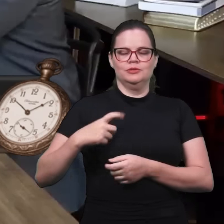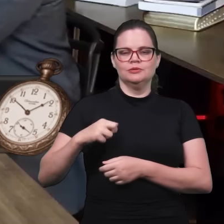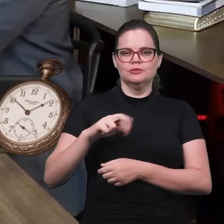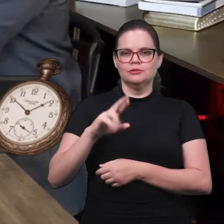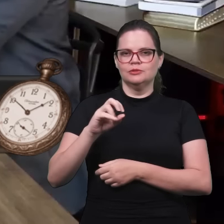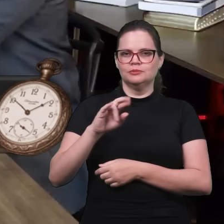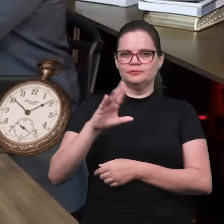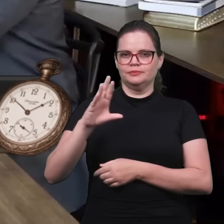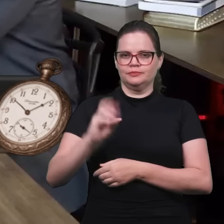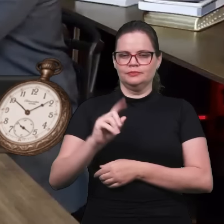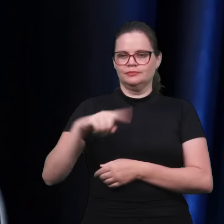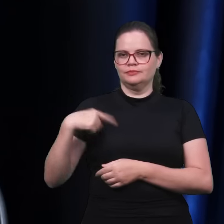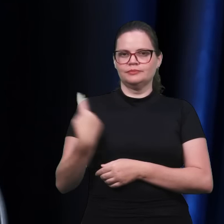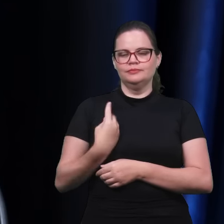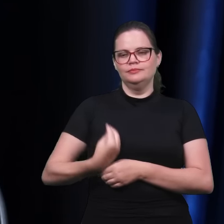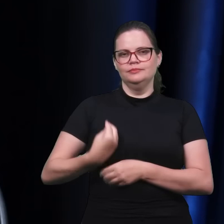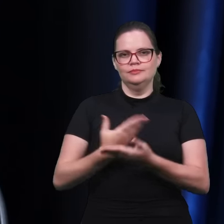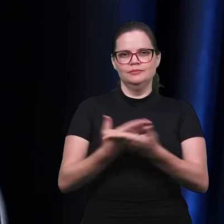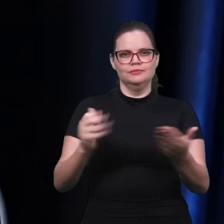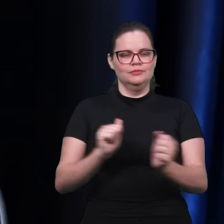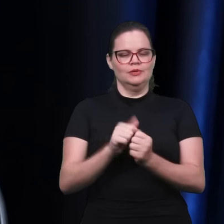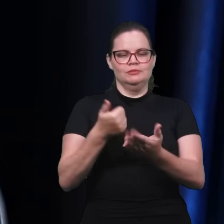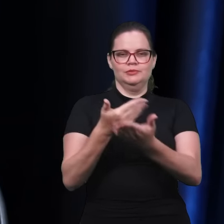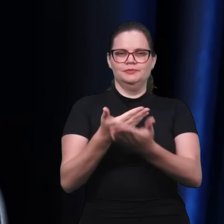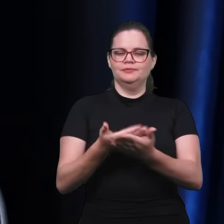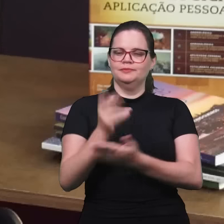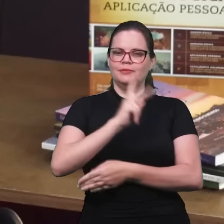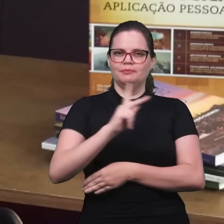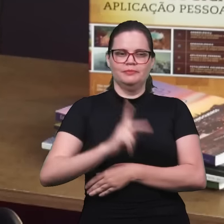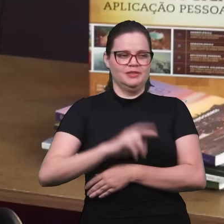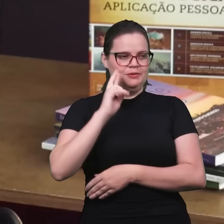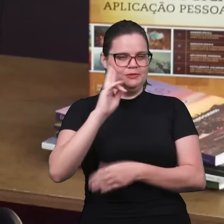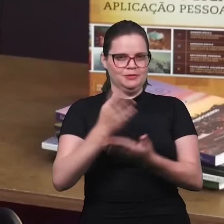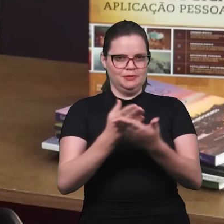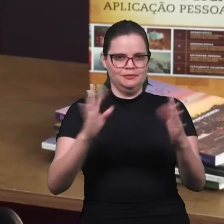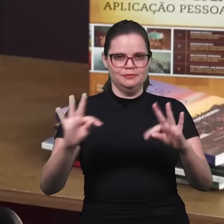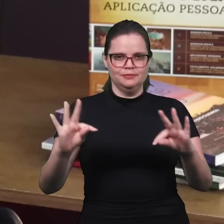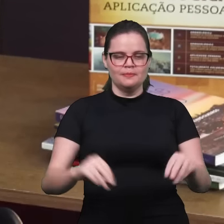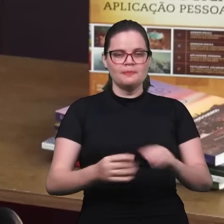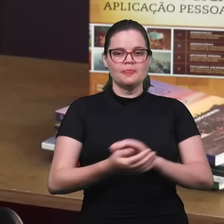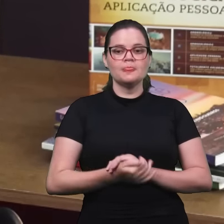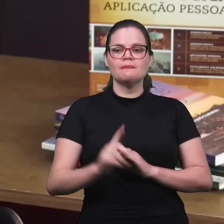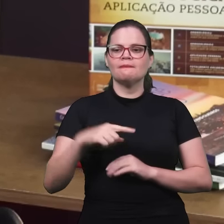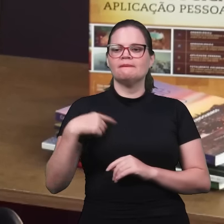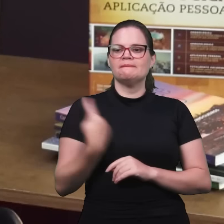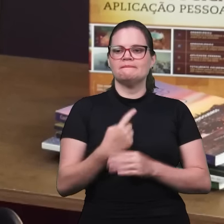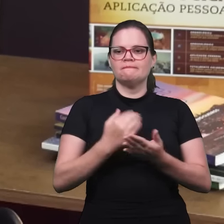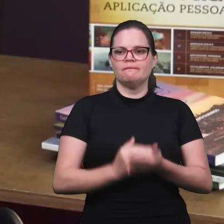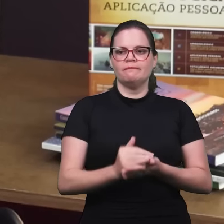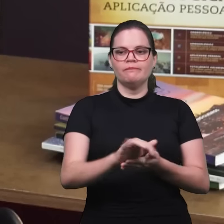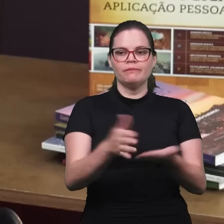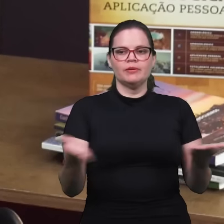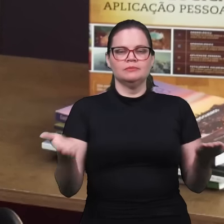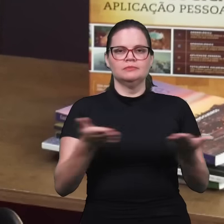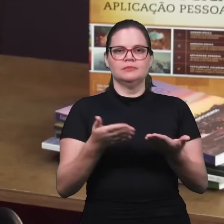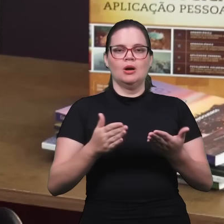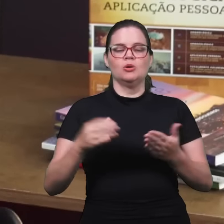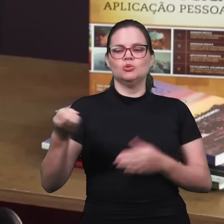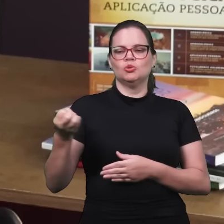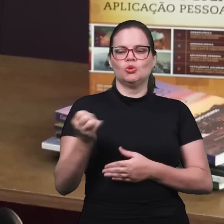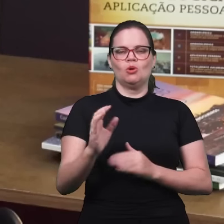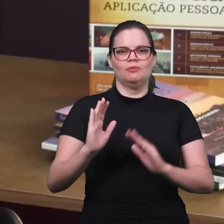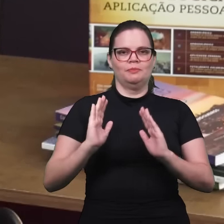bem-vindo. A paz do Senhor, pastor Alex, a paz do Senhor a todos os irmãos. Nós vamos começar, a partir deste episódio, uma nova fase, né?